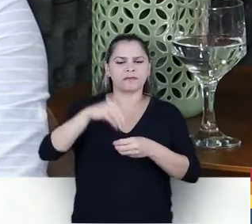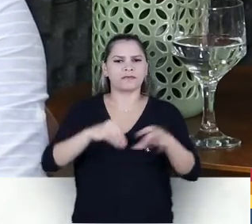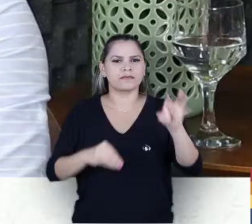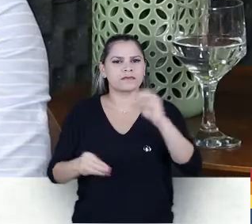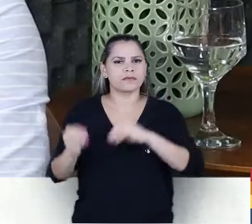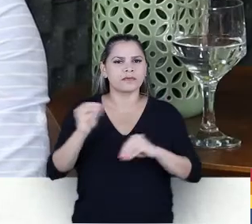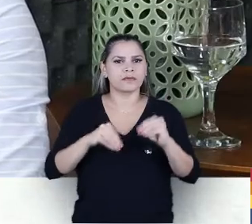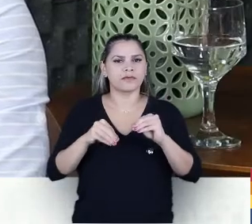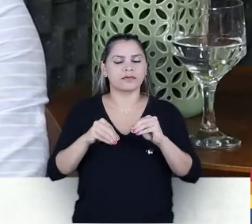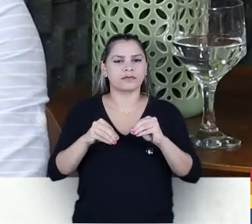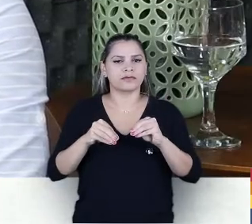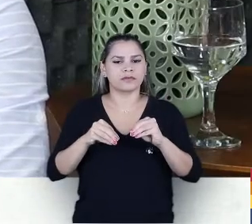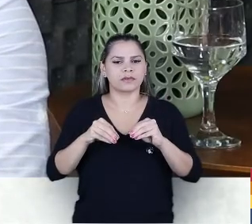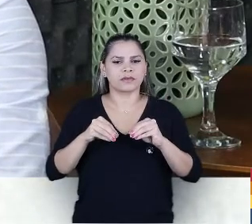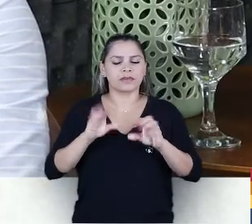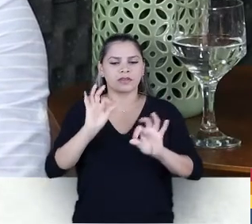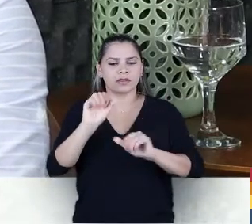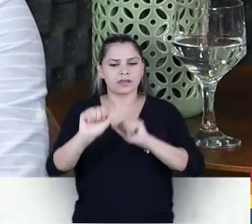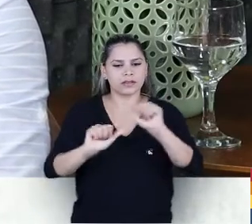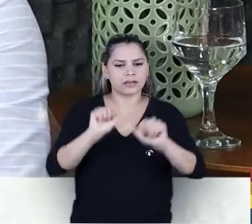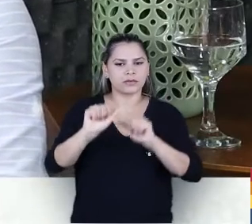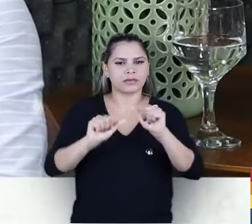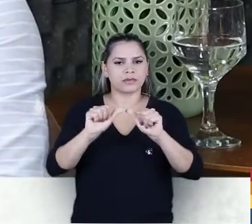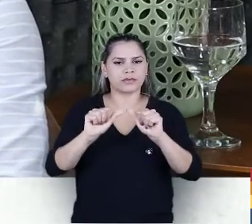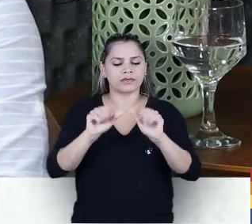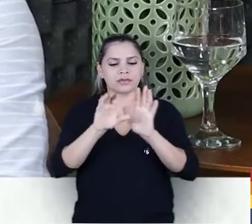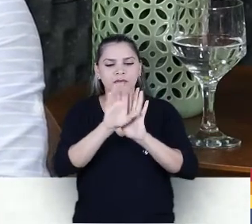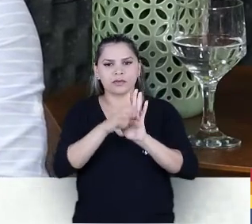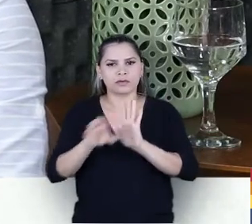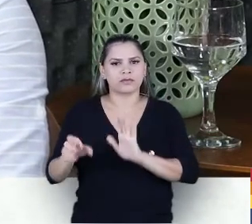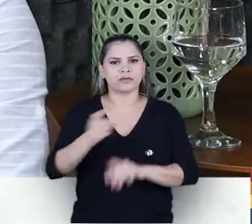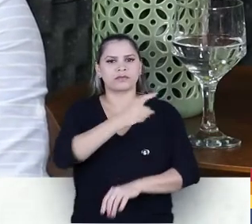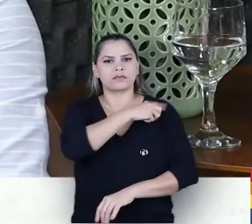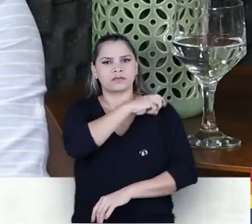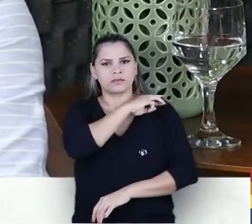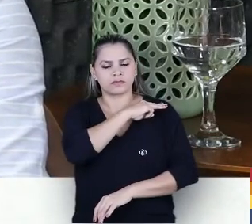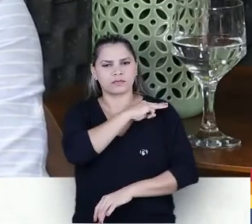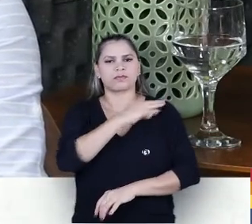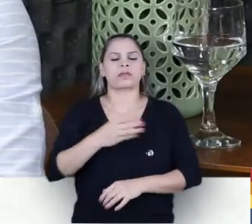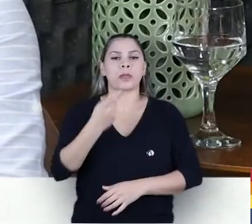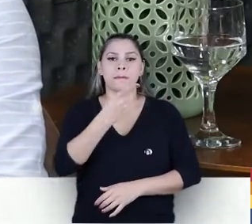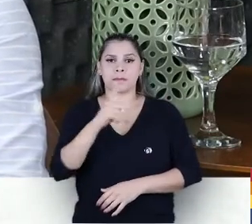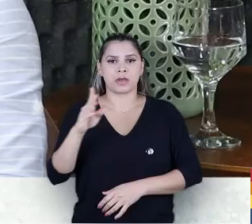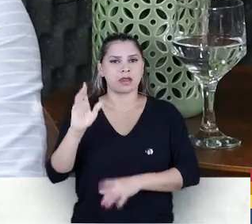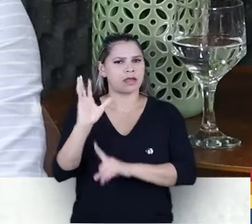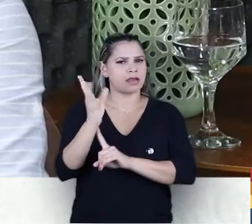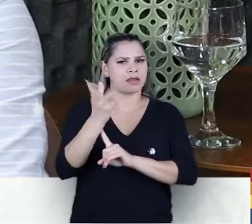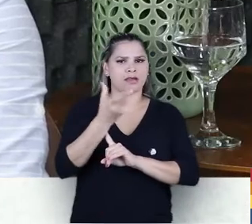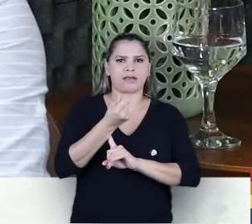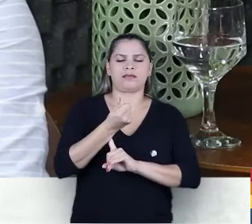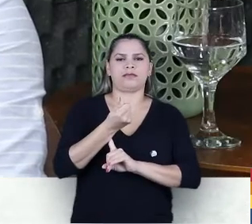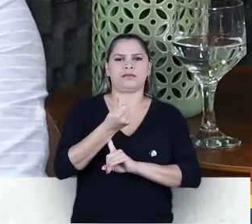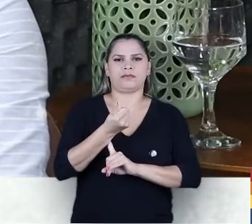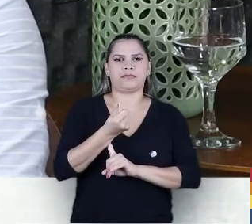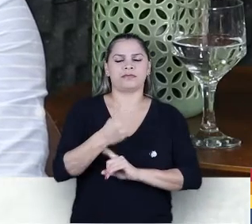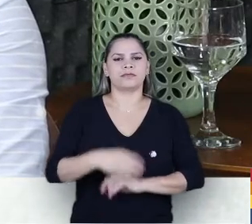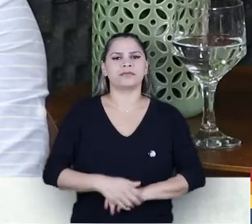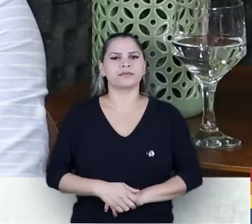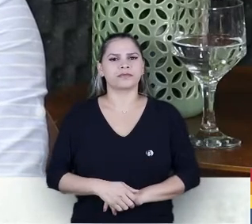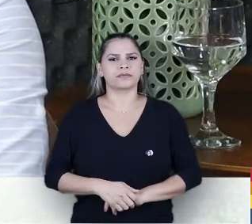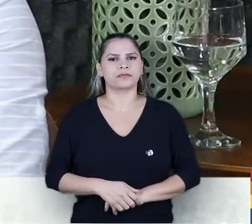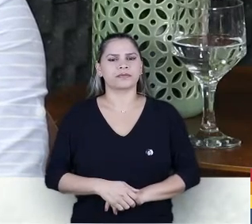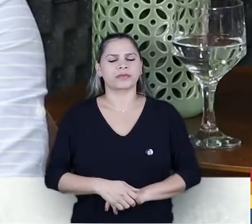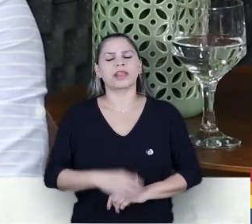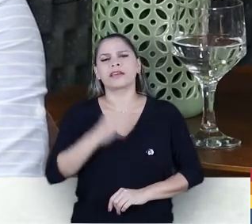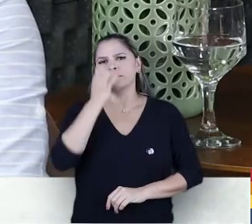bem mais fácil, eu acredito, dentre os demais componentes curriculares. Disciplinas eletivas, o que eu vejo